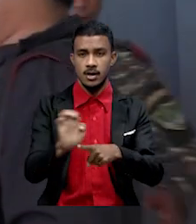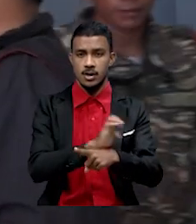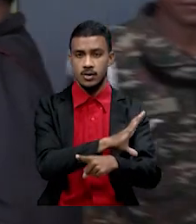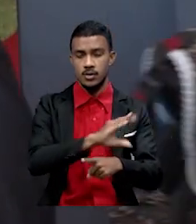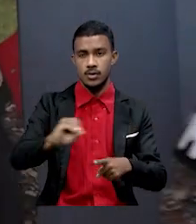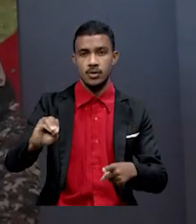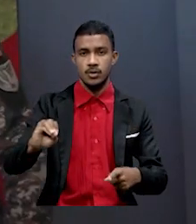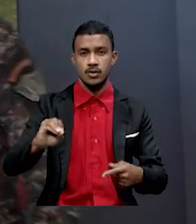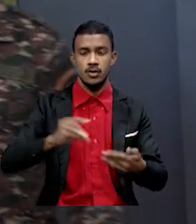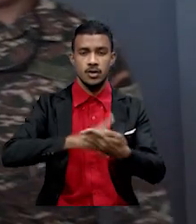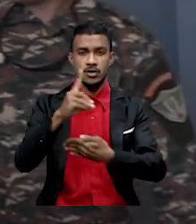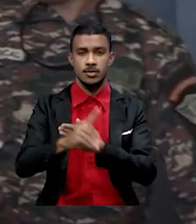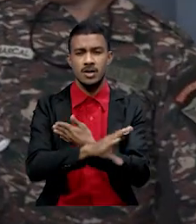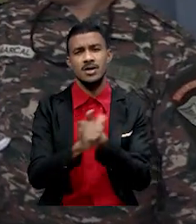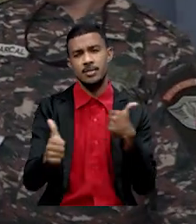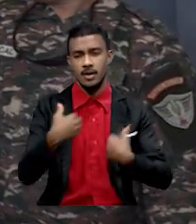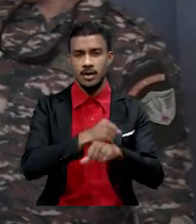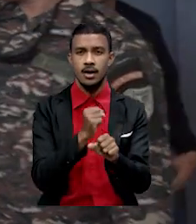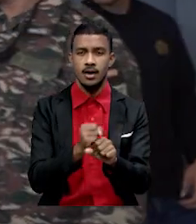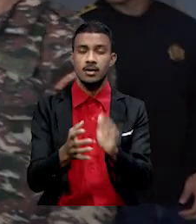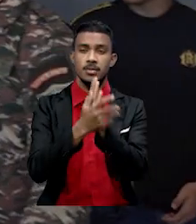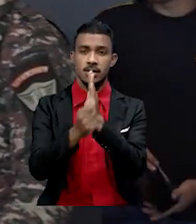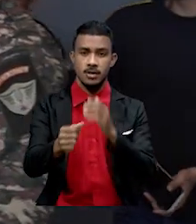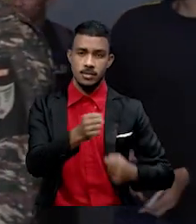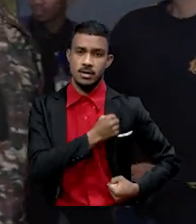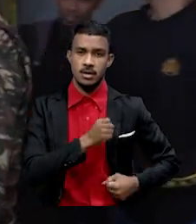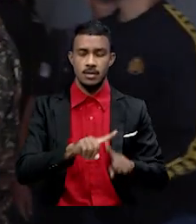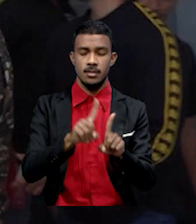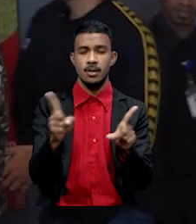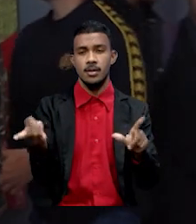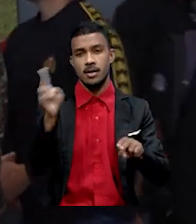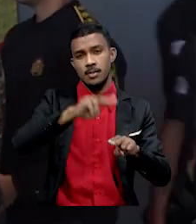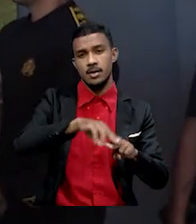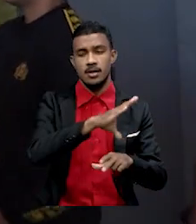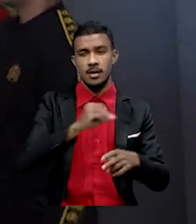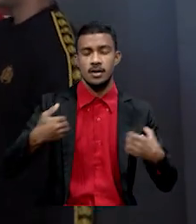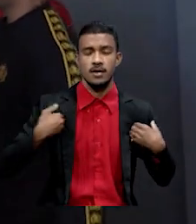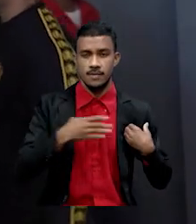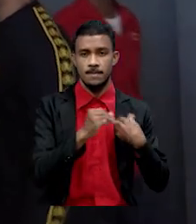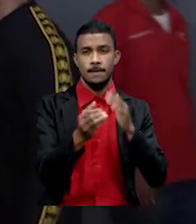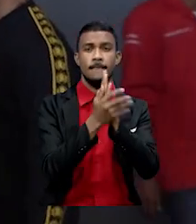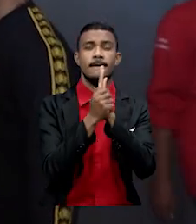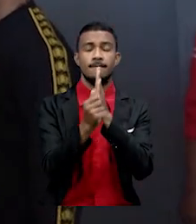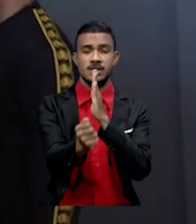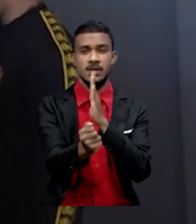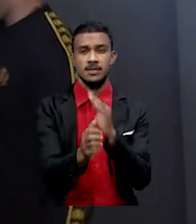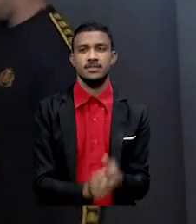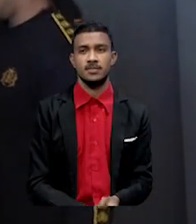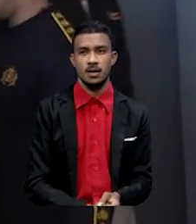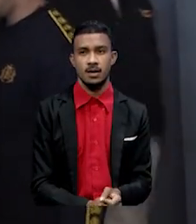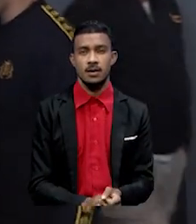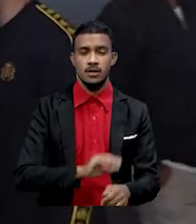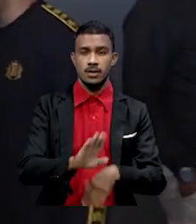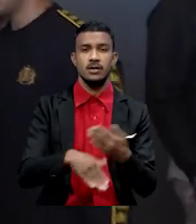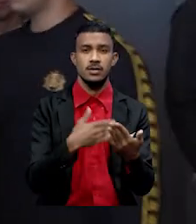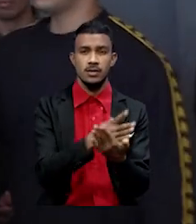doutrina, na criação de capacidades militares, mas também na criação de capacidades de funções